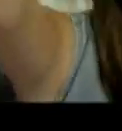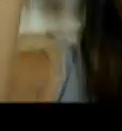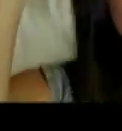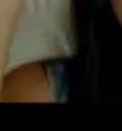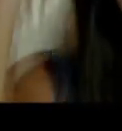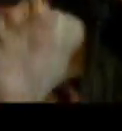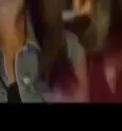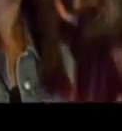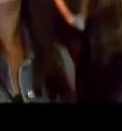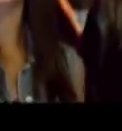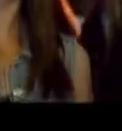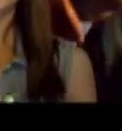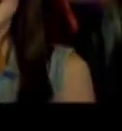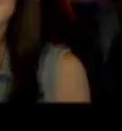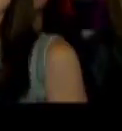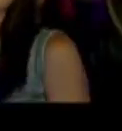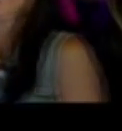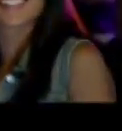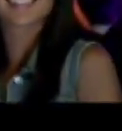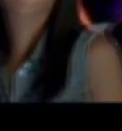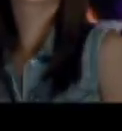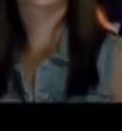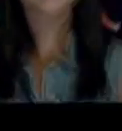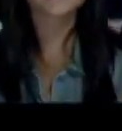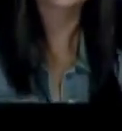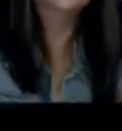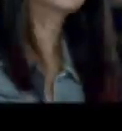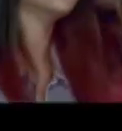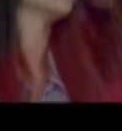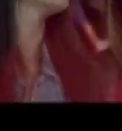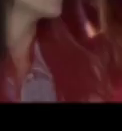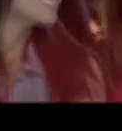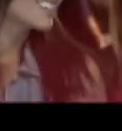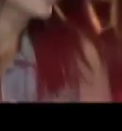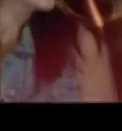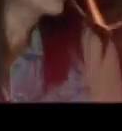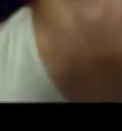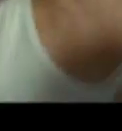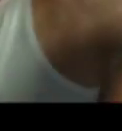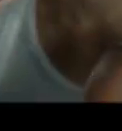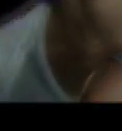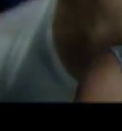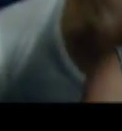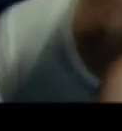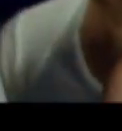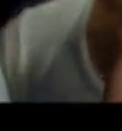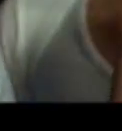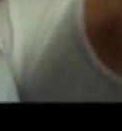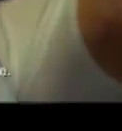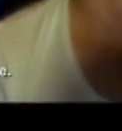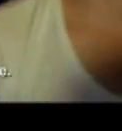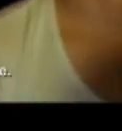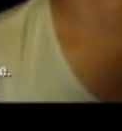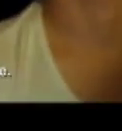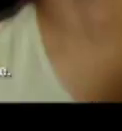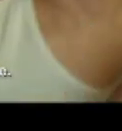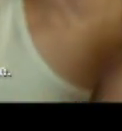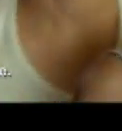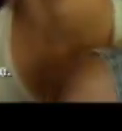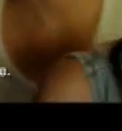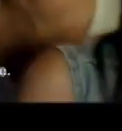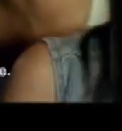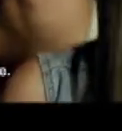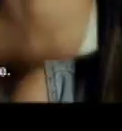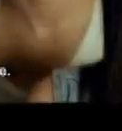Fez sexo sem camisinha? Fez tatuagem ou colocou piercing? Compartilhou seringa ou alicates de unha? Faça o teste da hepatite B e tome as 3 doses